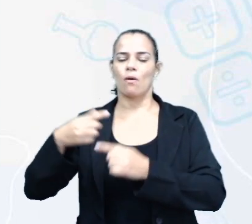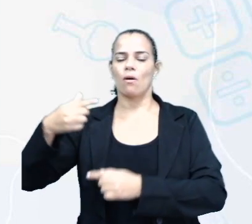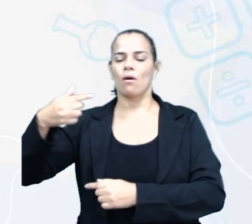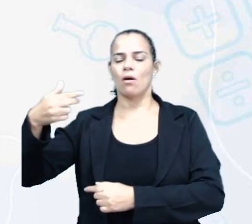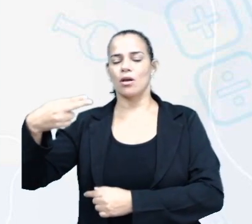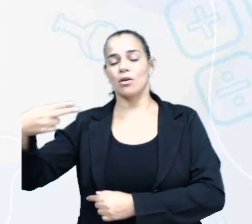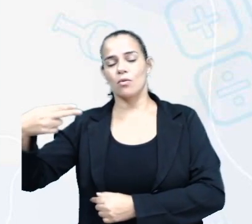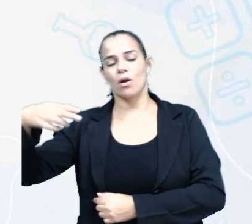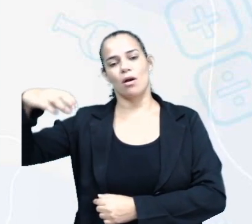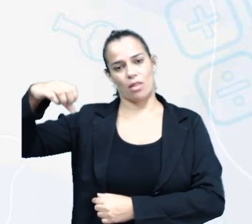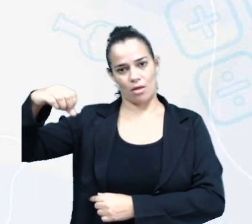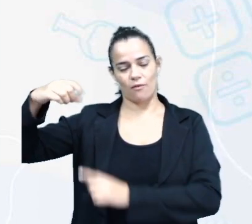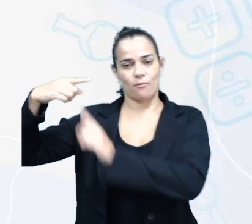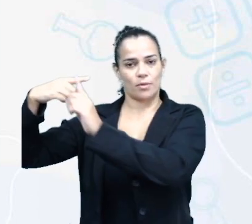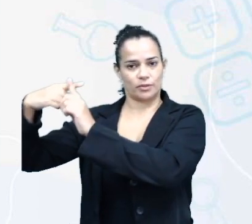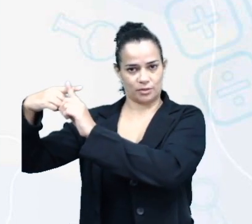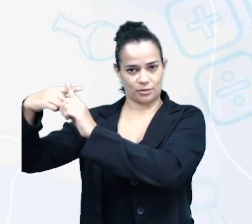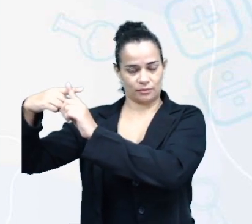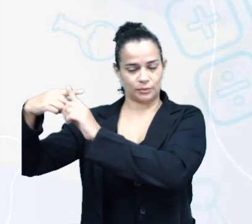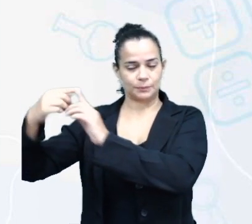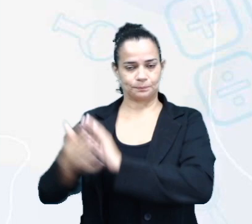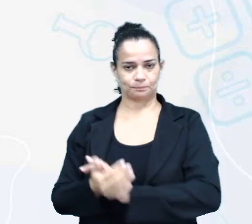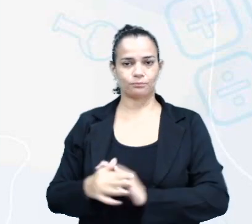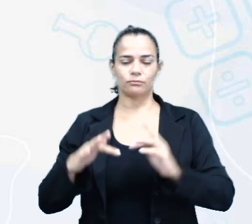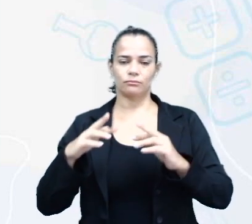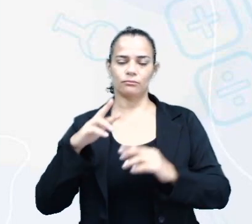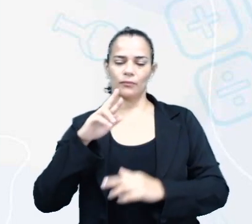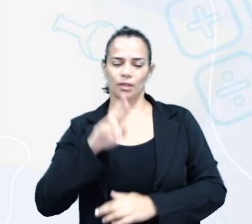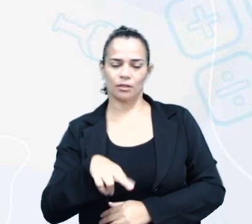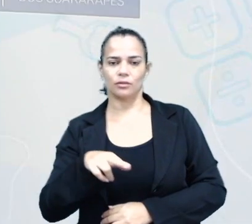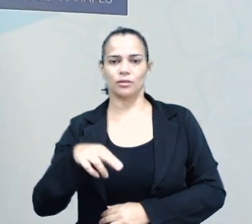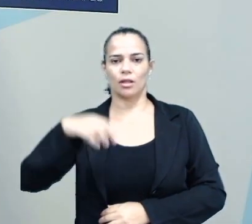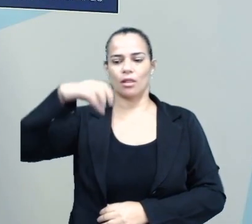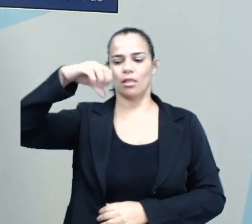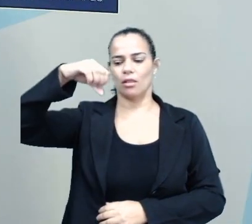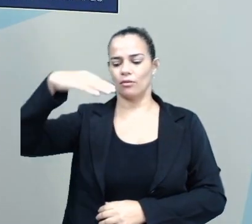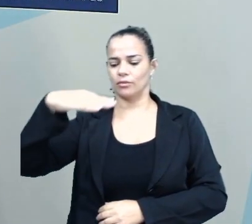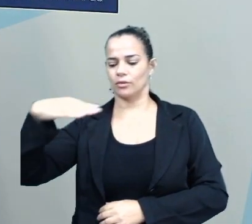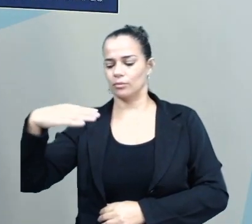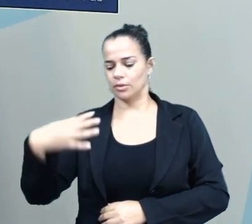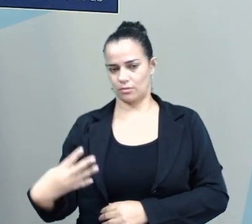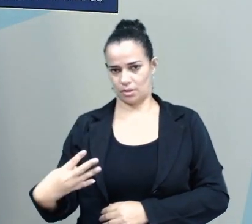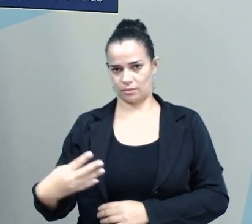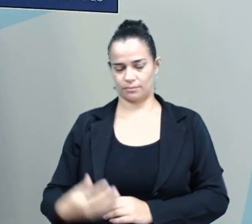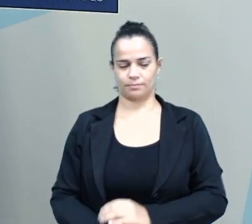vezes 2 dá 4. Por isso, o resultado final é 9 sobre 4.